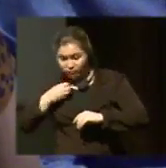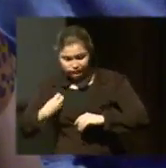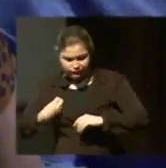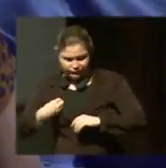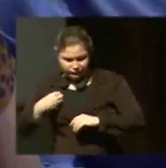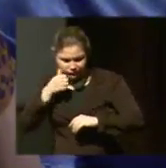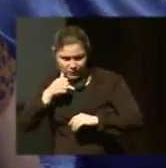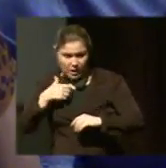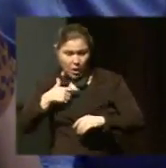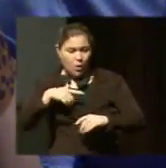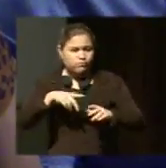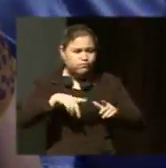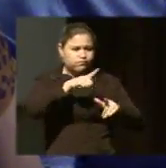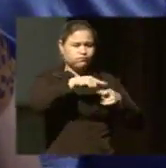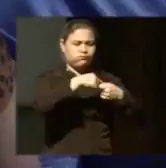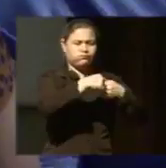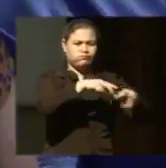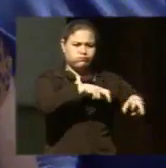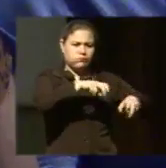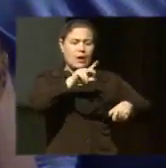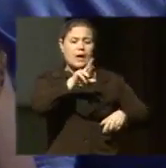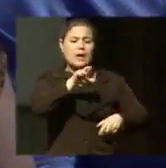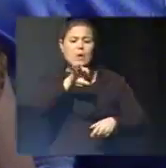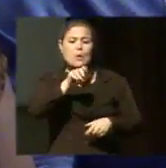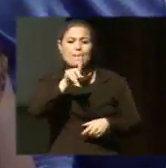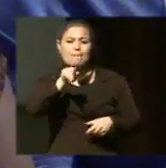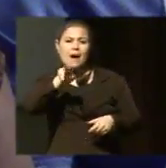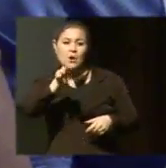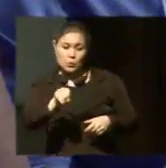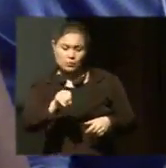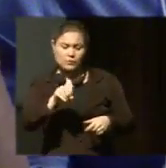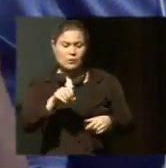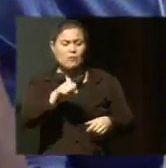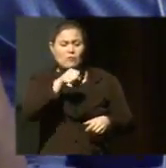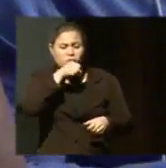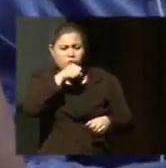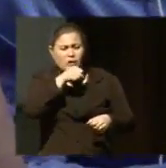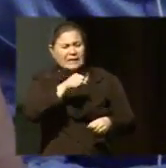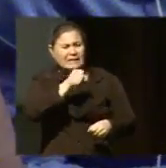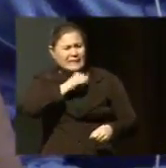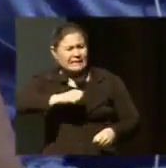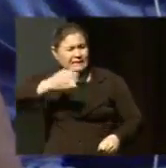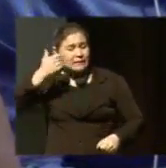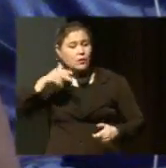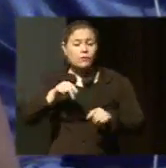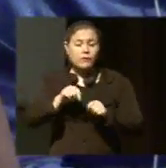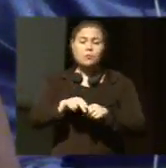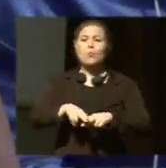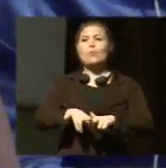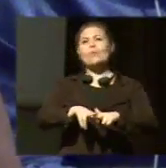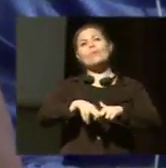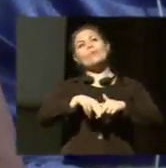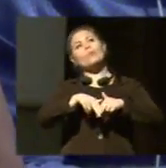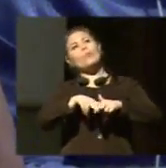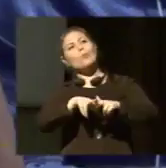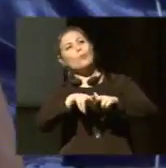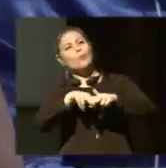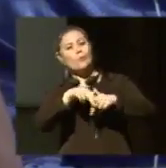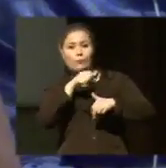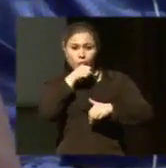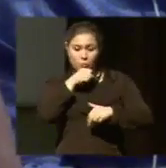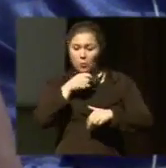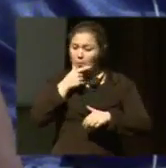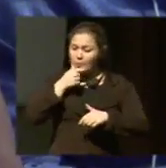eu sou lá de Rio Pardo, os vovôs antigamente sentados naquelas cadeirinhas de balanço, as vovós ali com tricô,